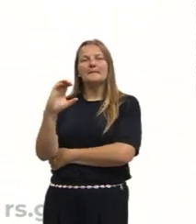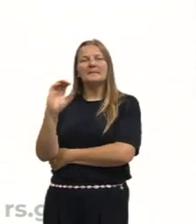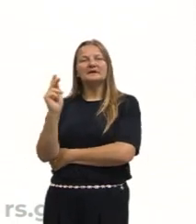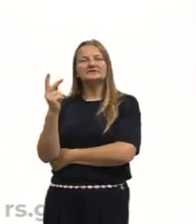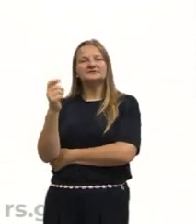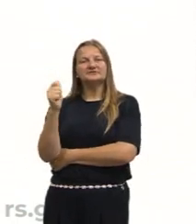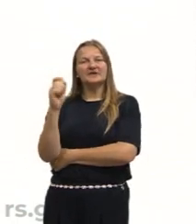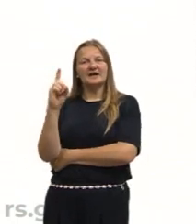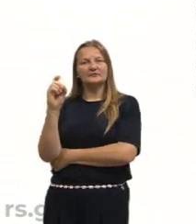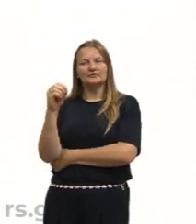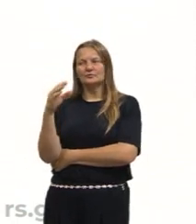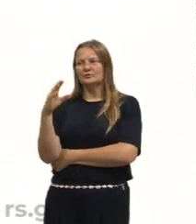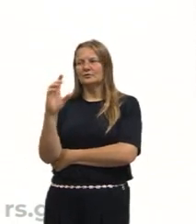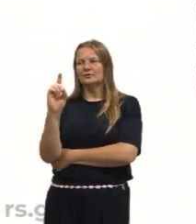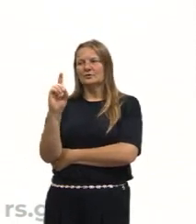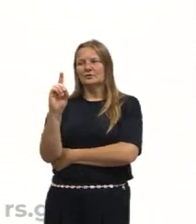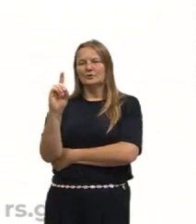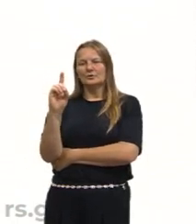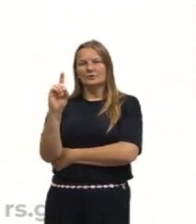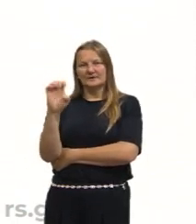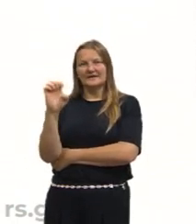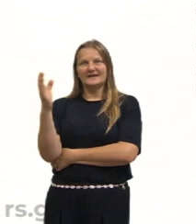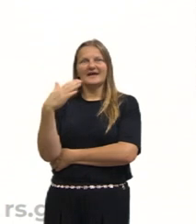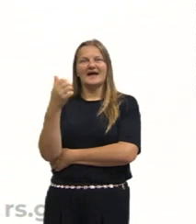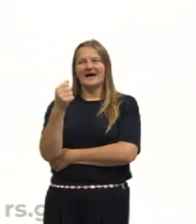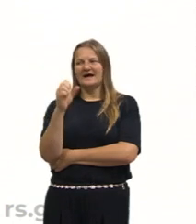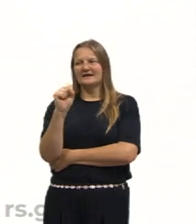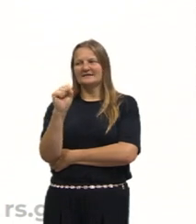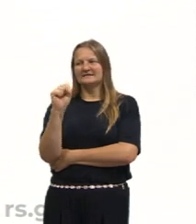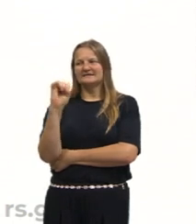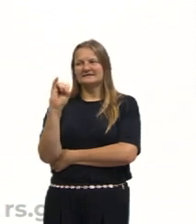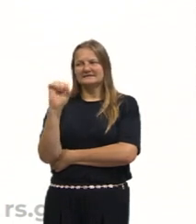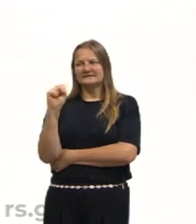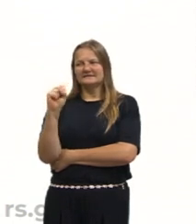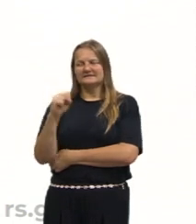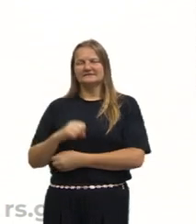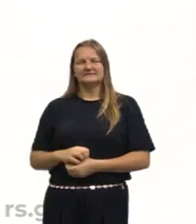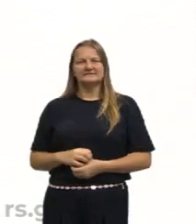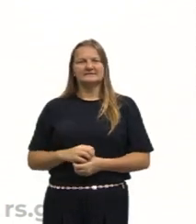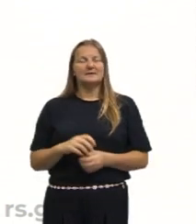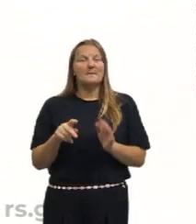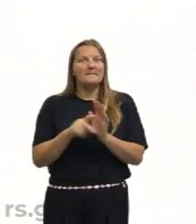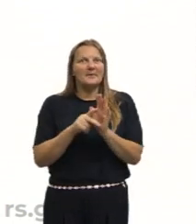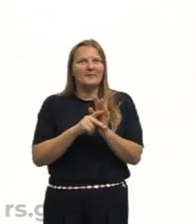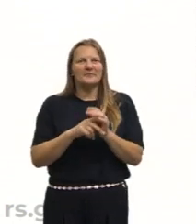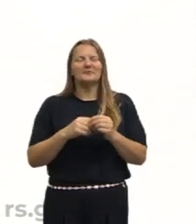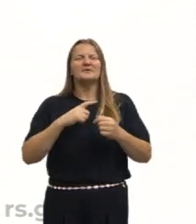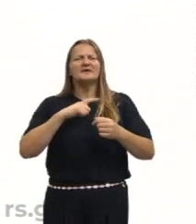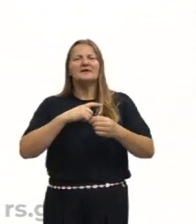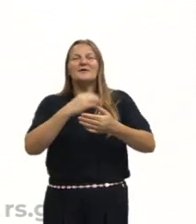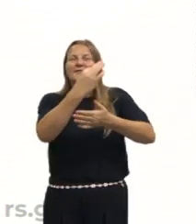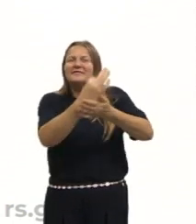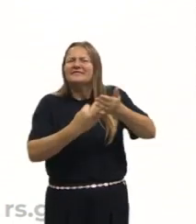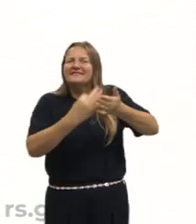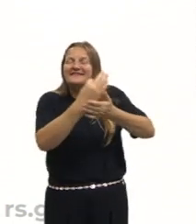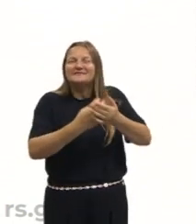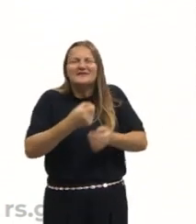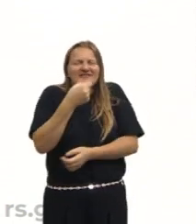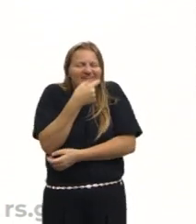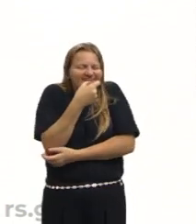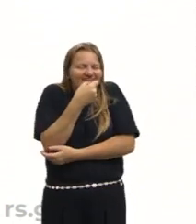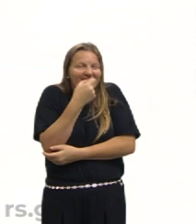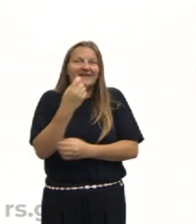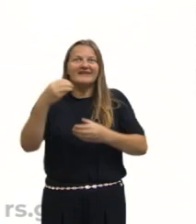o Machado de Assis trouxe as características das obras machadianas a ironia que ele traz dentro dos textos o interesse